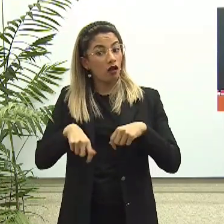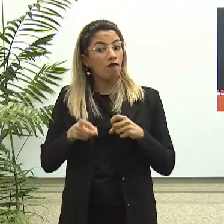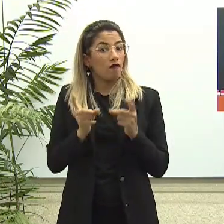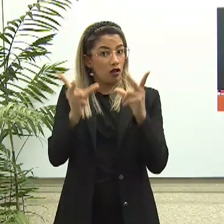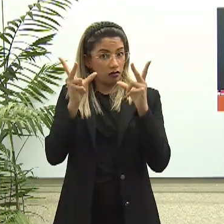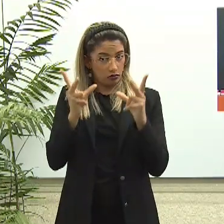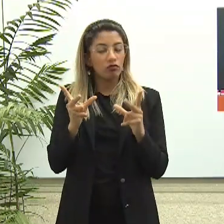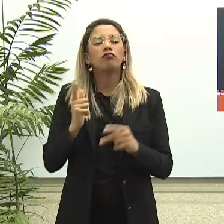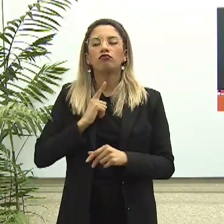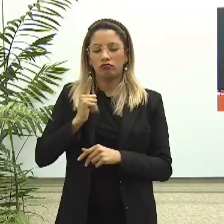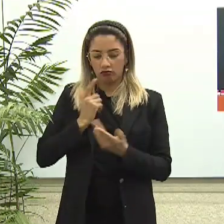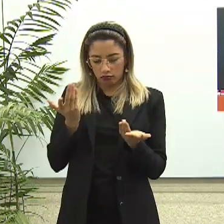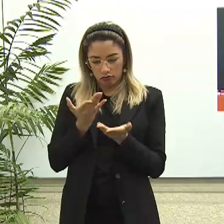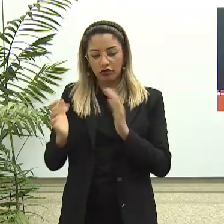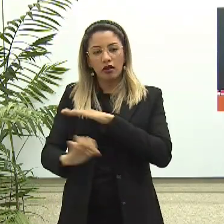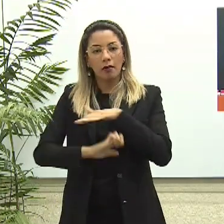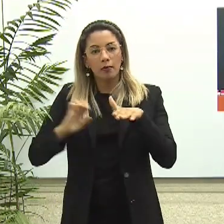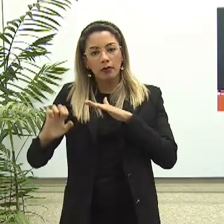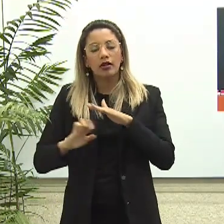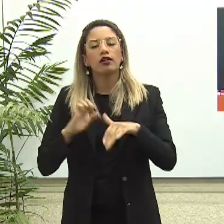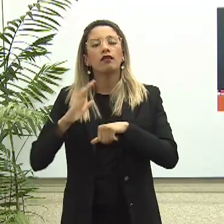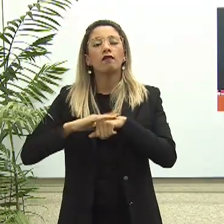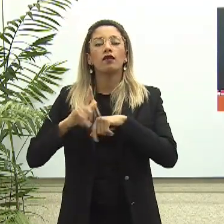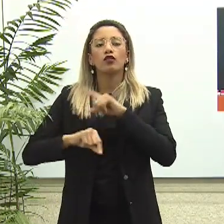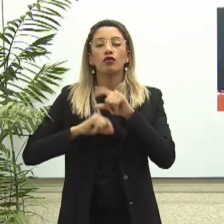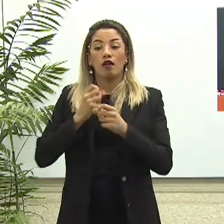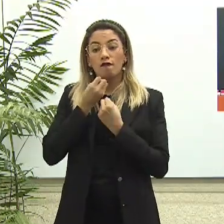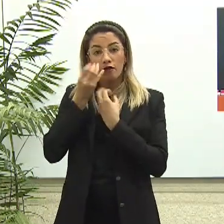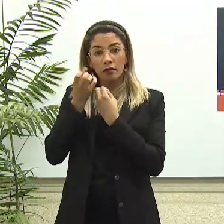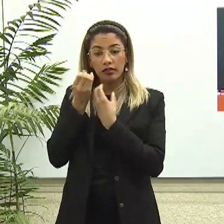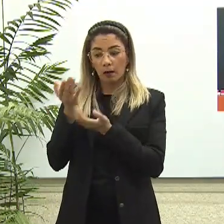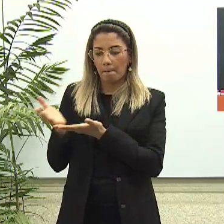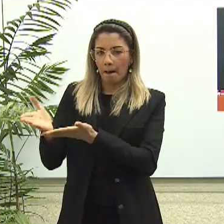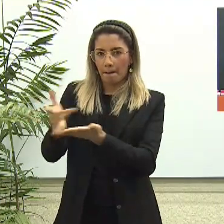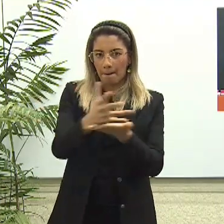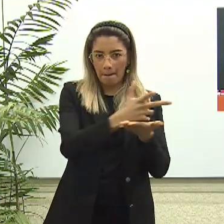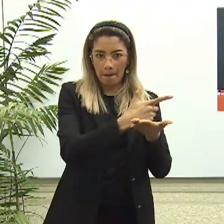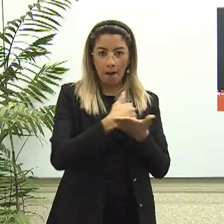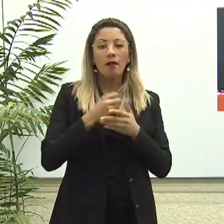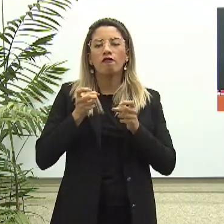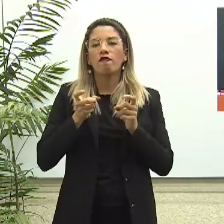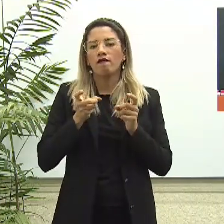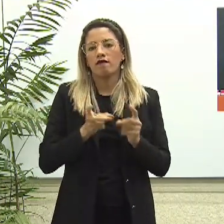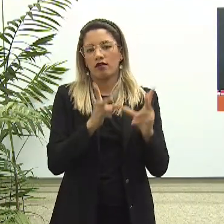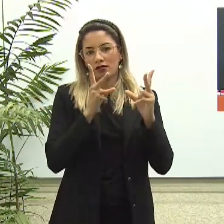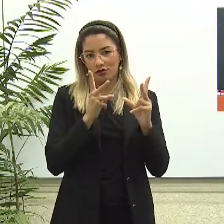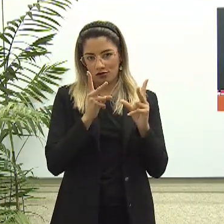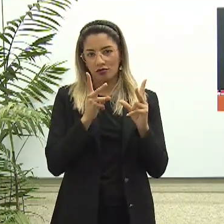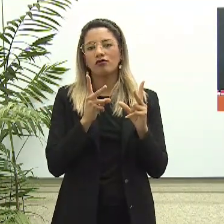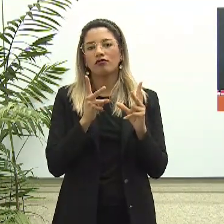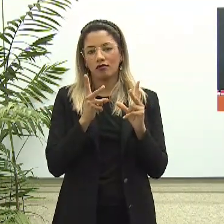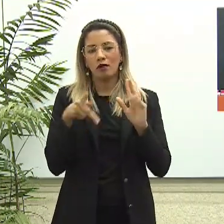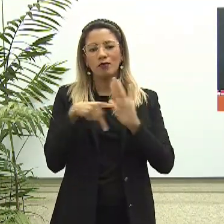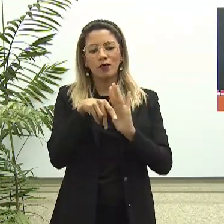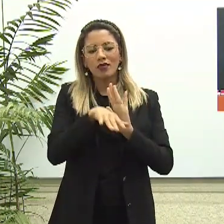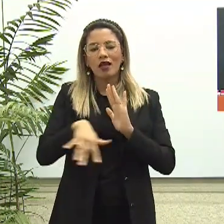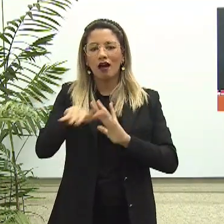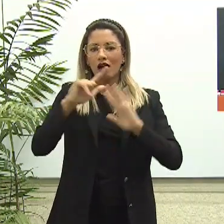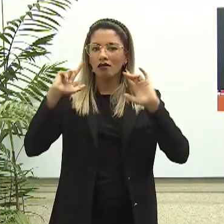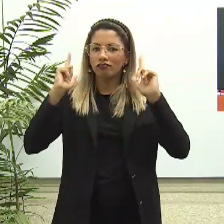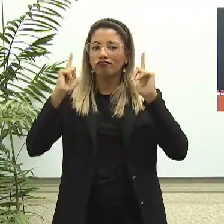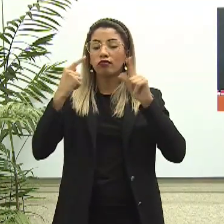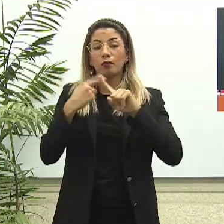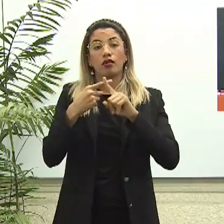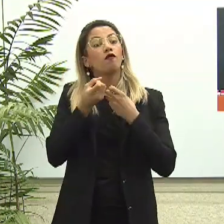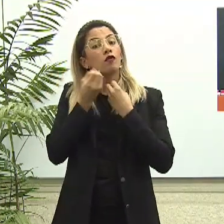existem empresas hoje que que eh coletam dados e revendem dados para usar no mercado do entretenimento porque esses dados eles